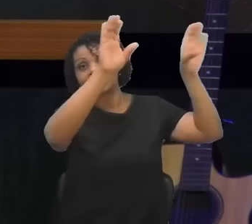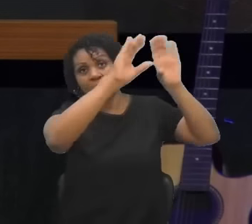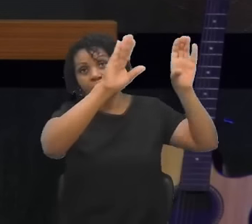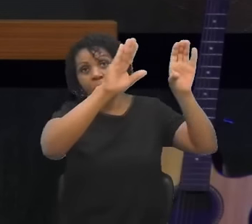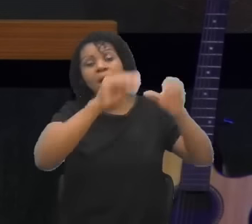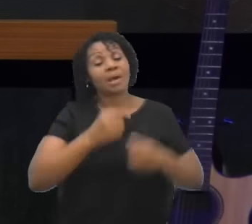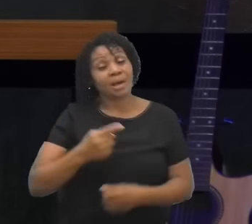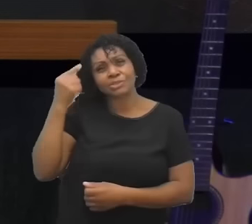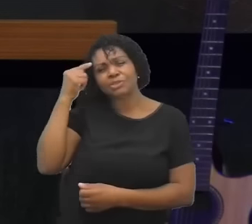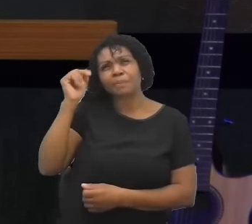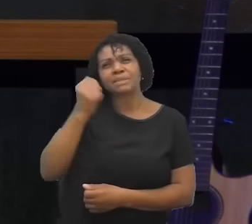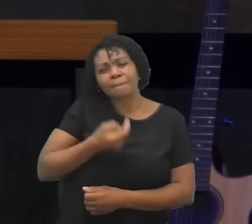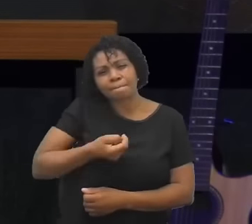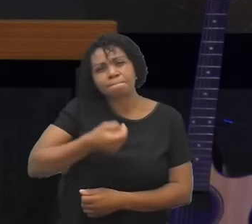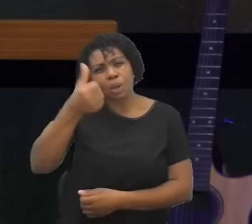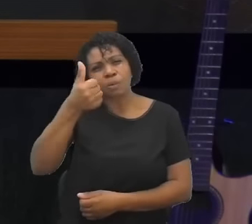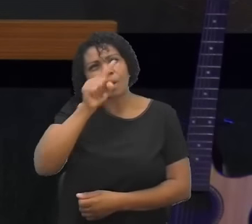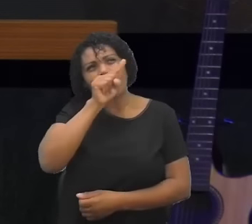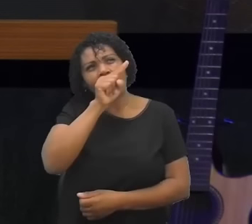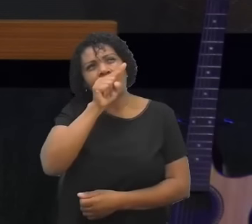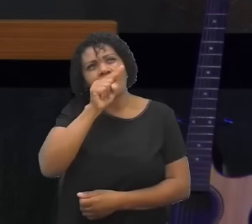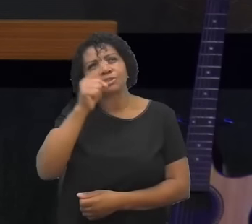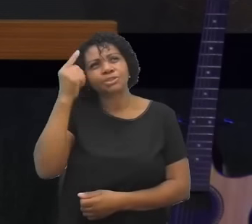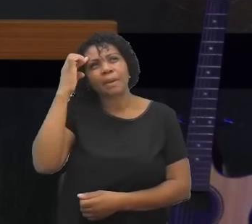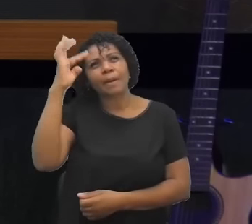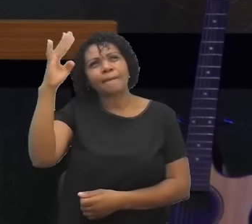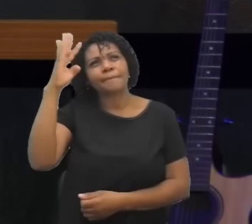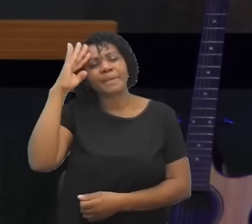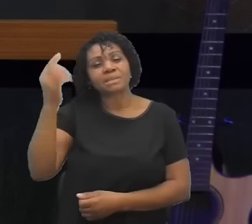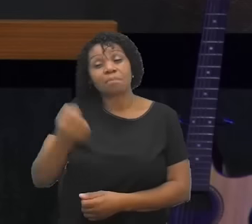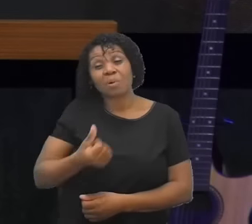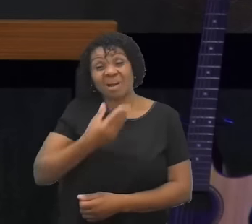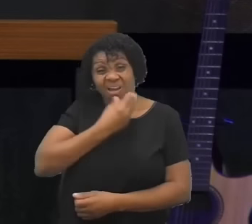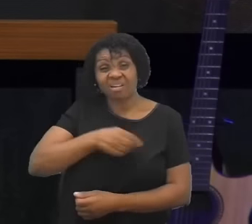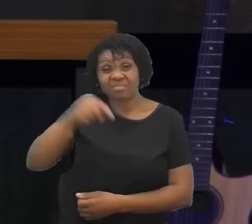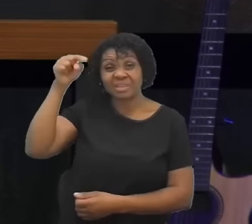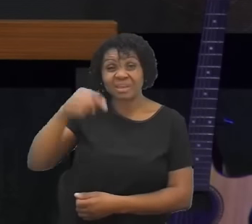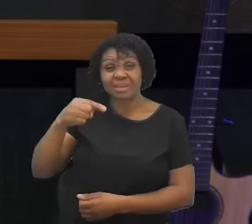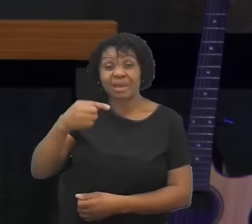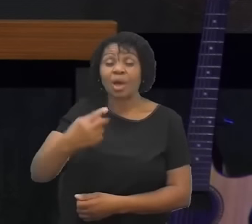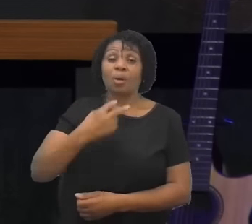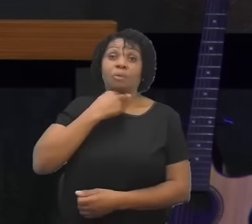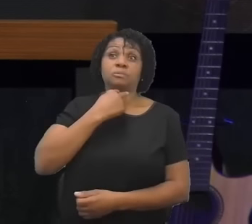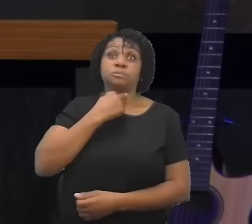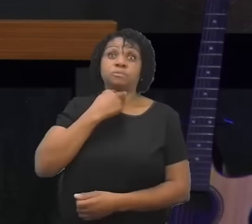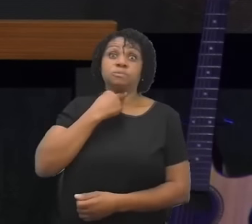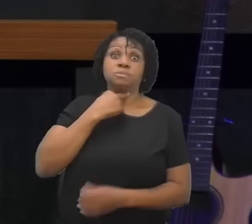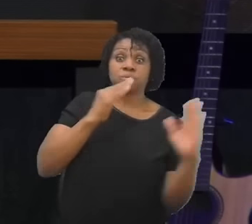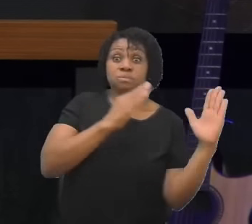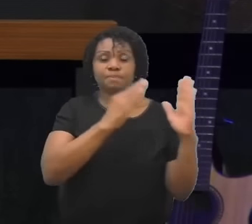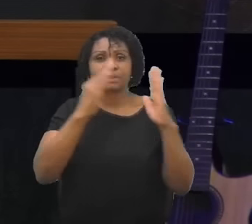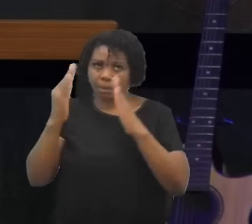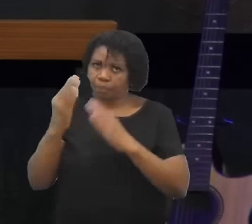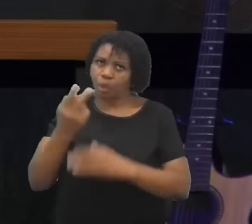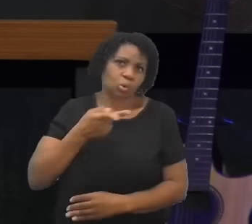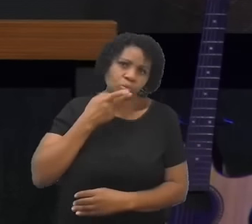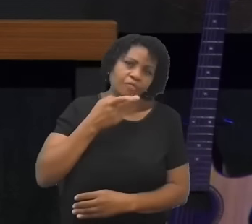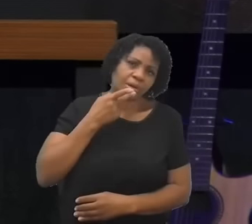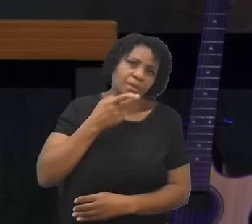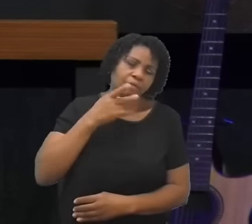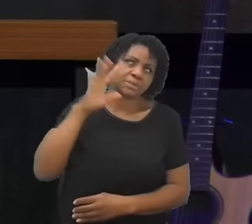pensa pouco na eternidade. A gente pensa pouco no céu, porque a vida aqui na Terra ela ocupa muito tempo da gente. Eu não estou falando para você ser